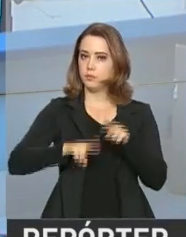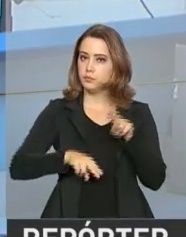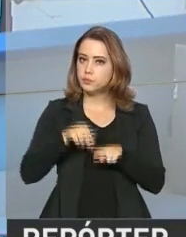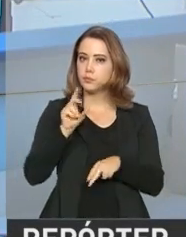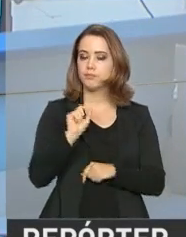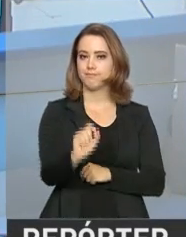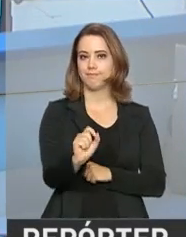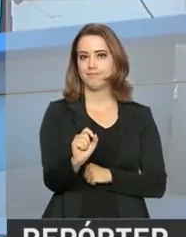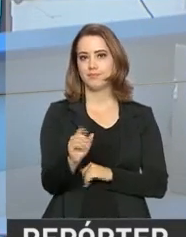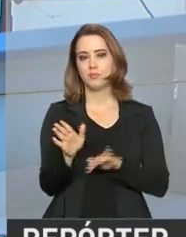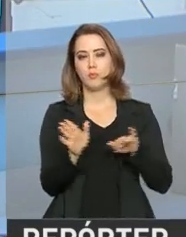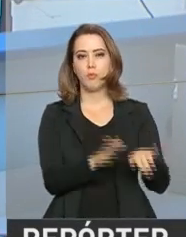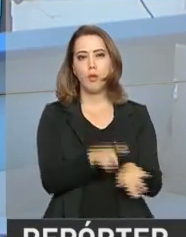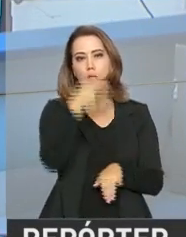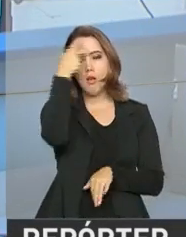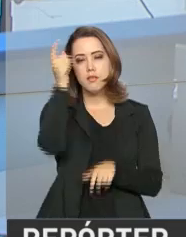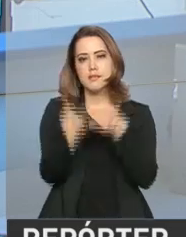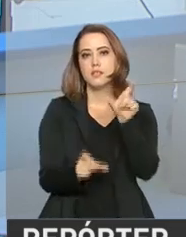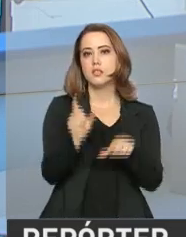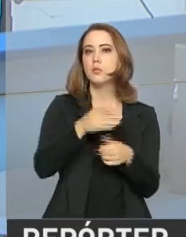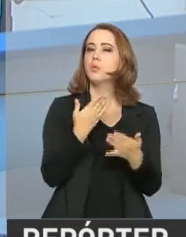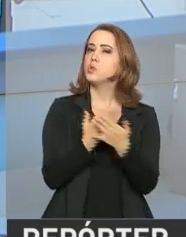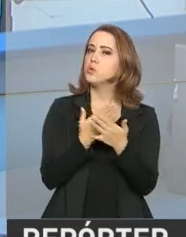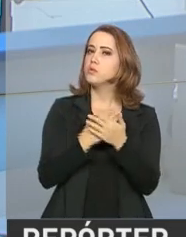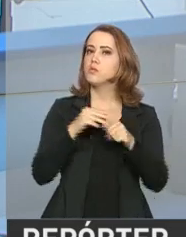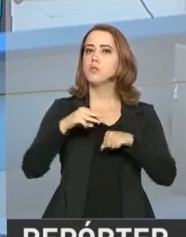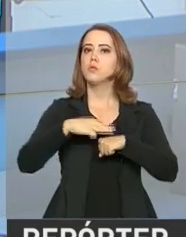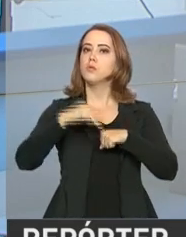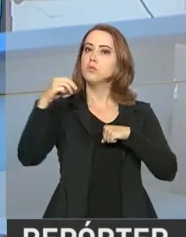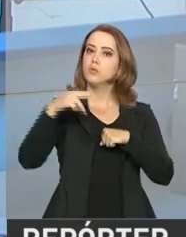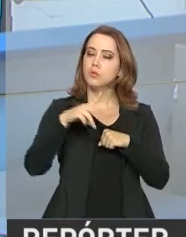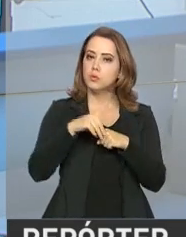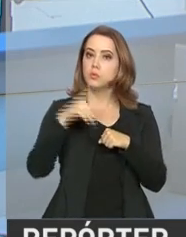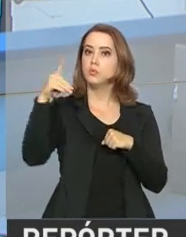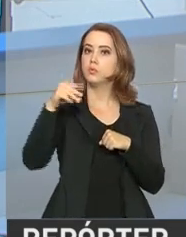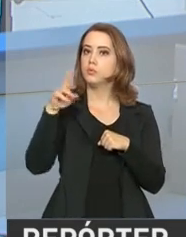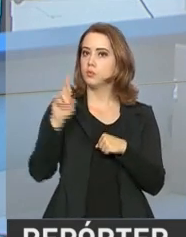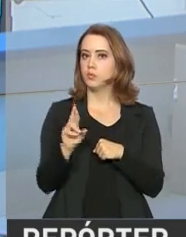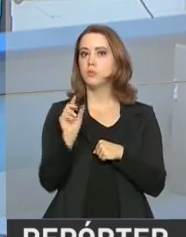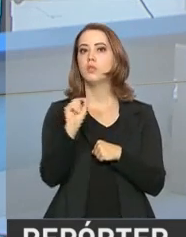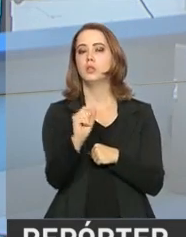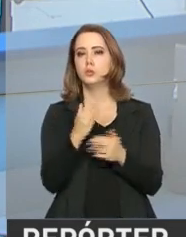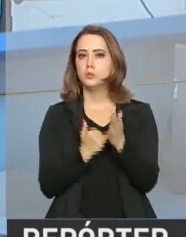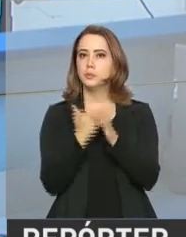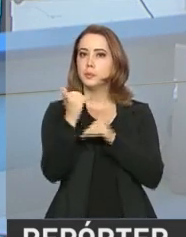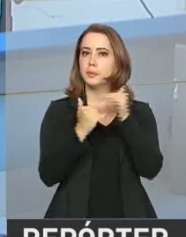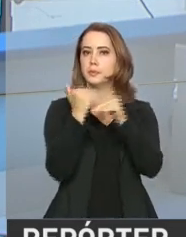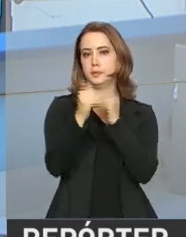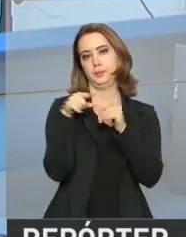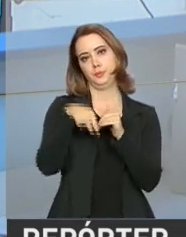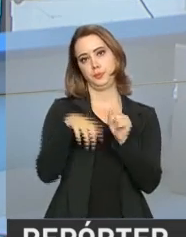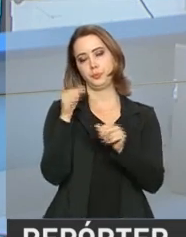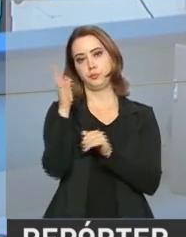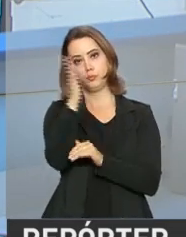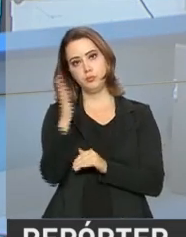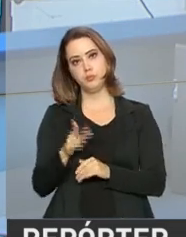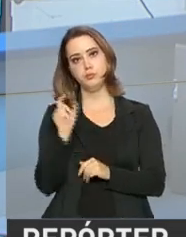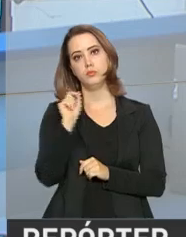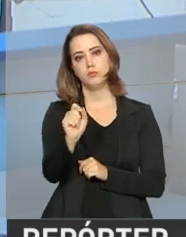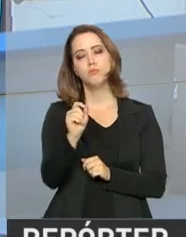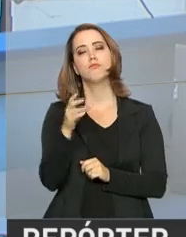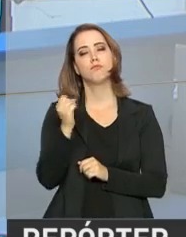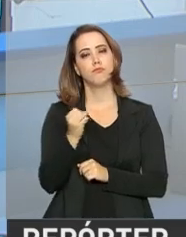mestrado e doutorado no Brasil cresceu nos últimos anos um fator importante pra inovação tecnológica e pro